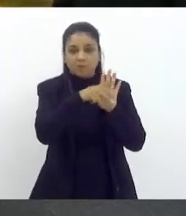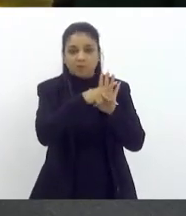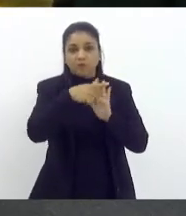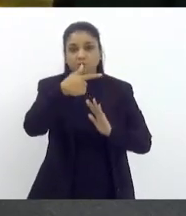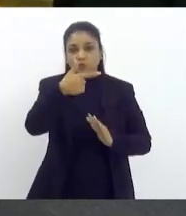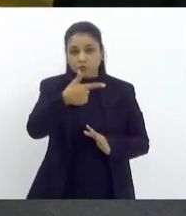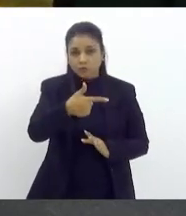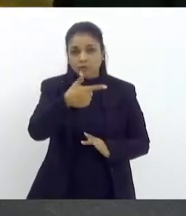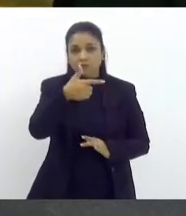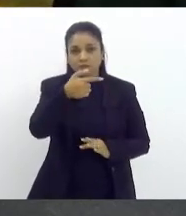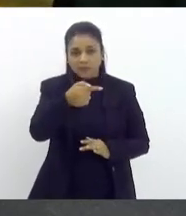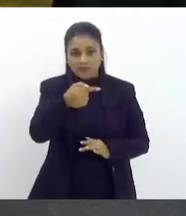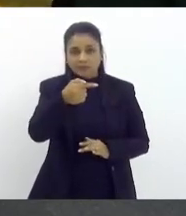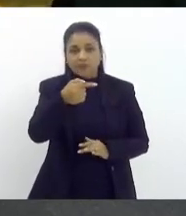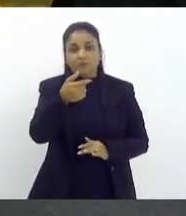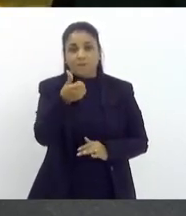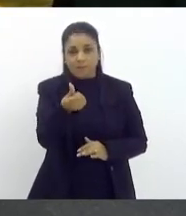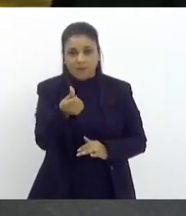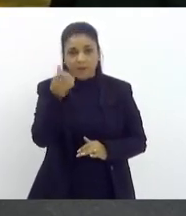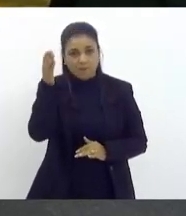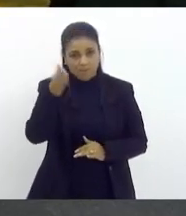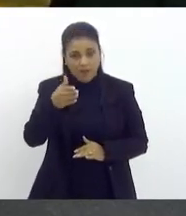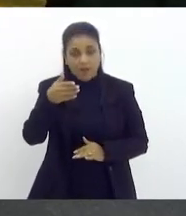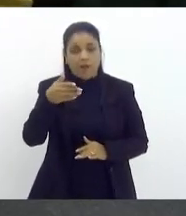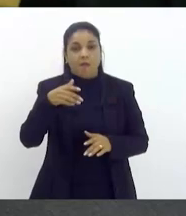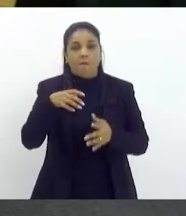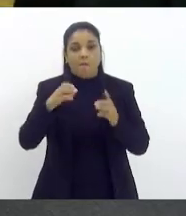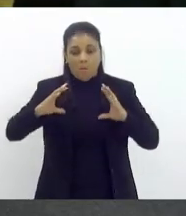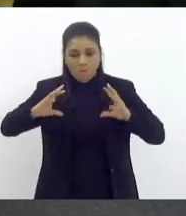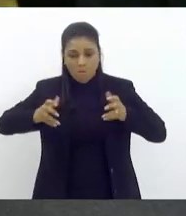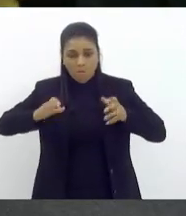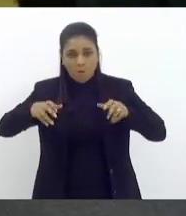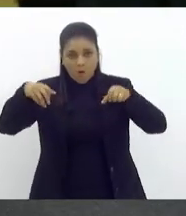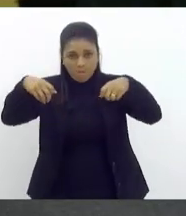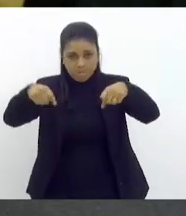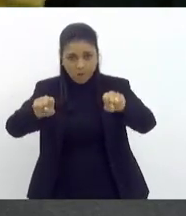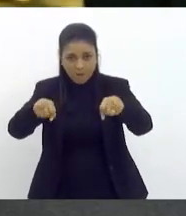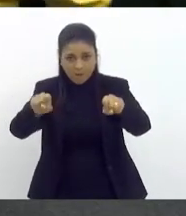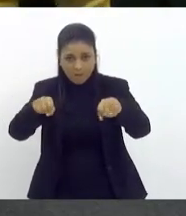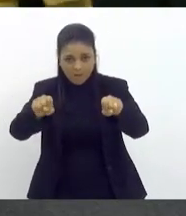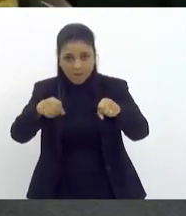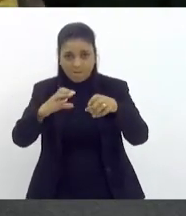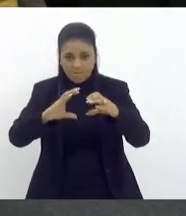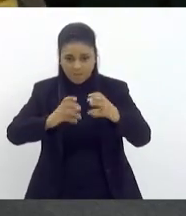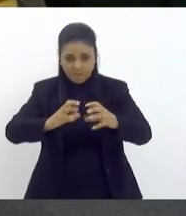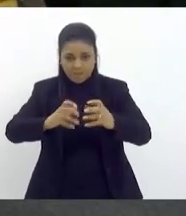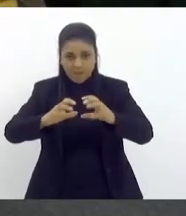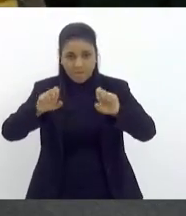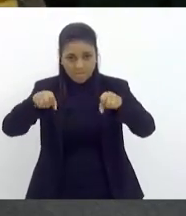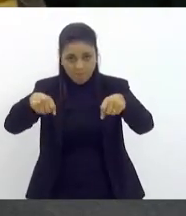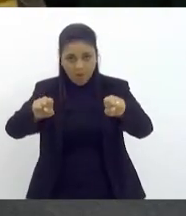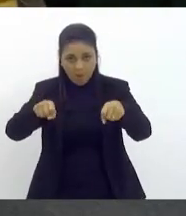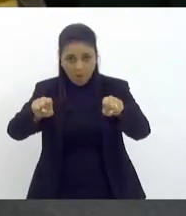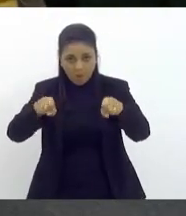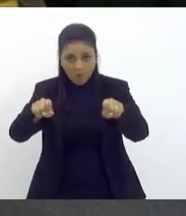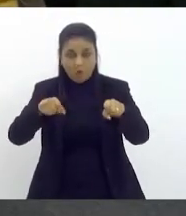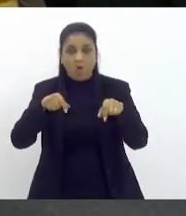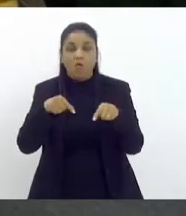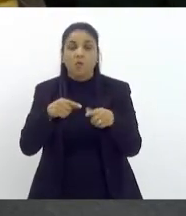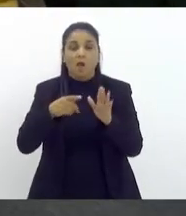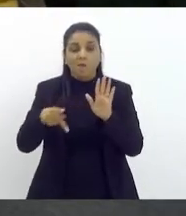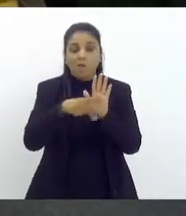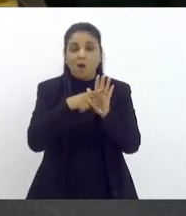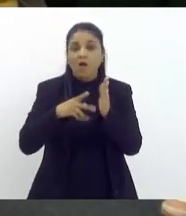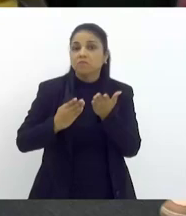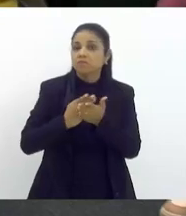autoria que regulariza as motos elétricas e não conseguimos votar esse projeto porque Recebemos um conjunto de